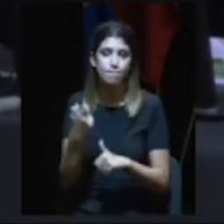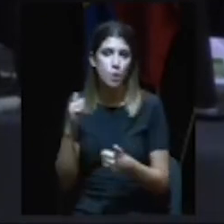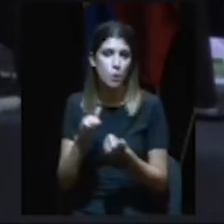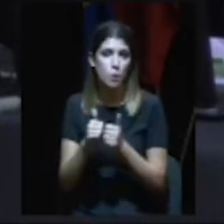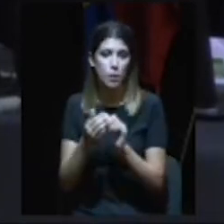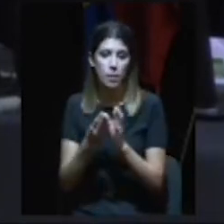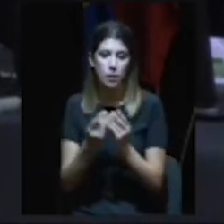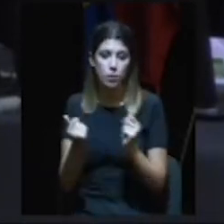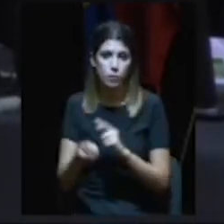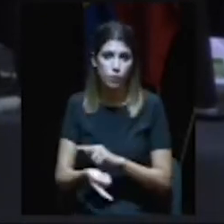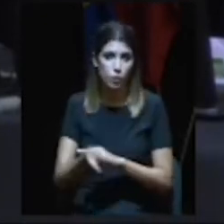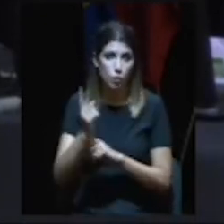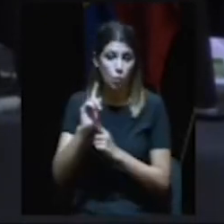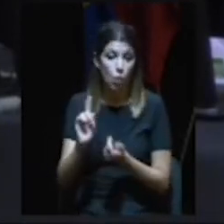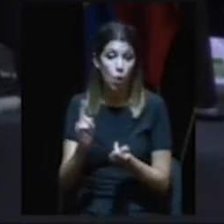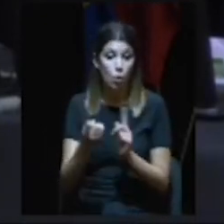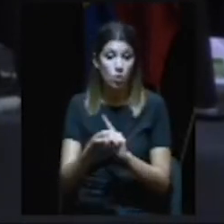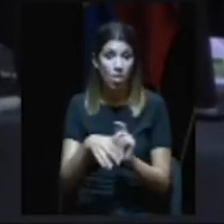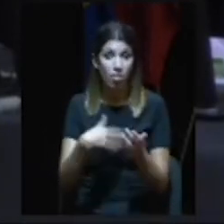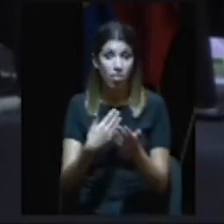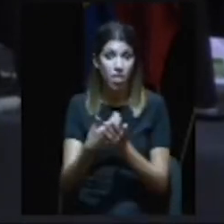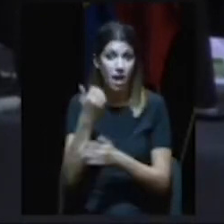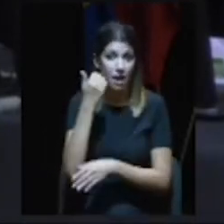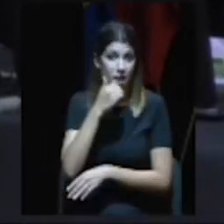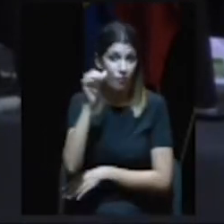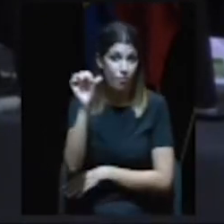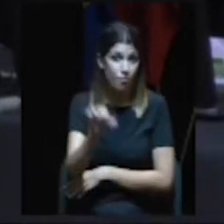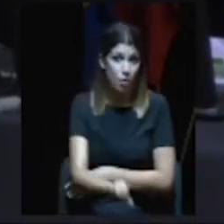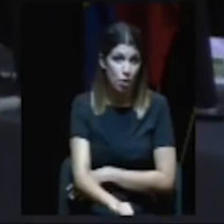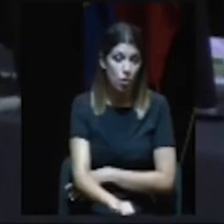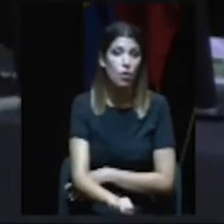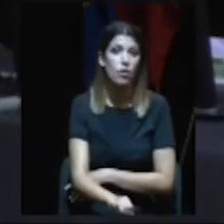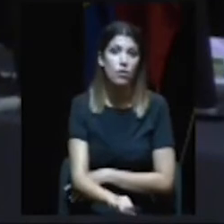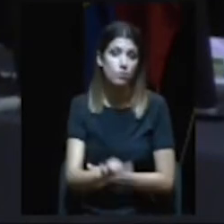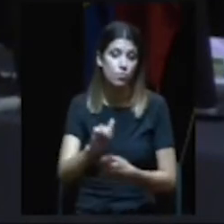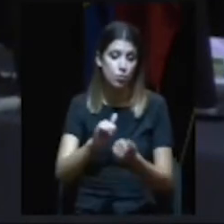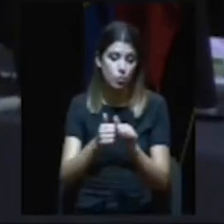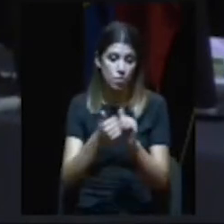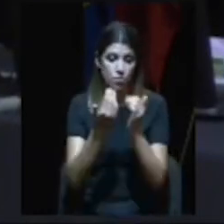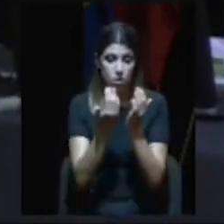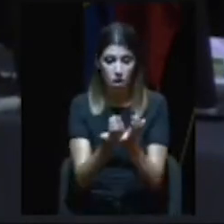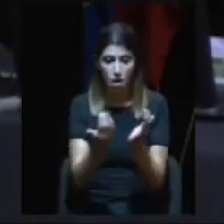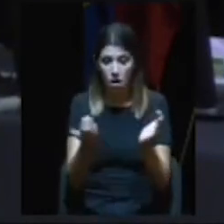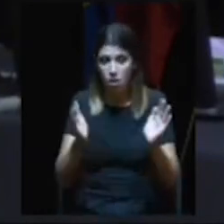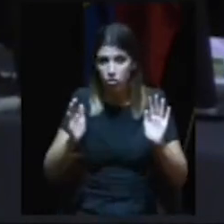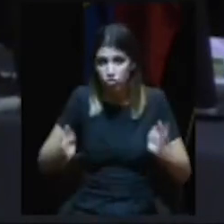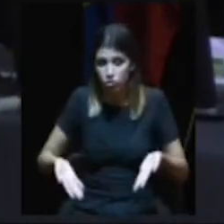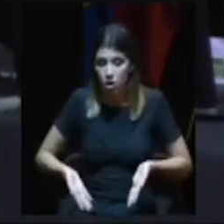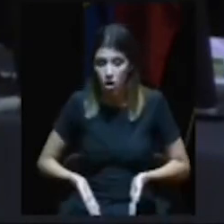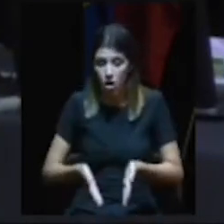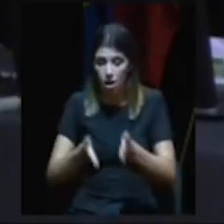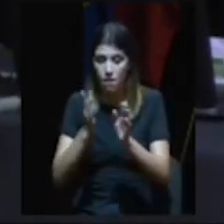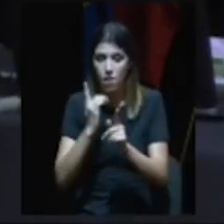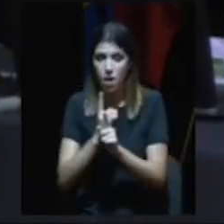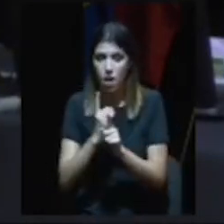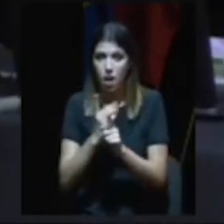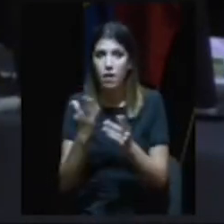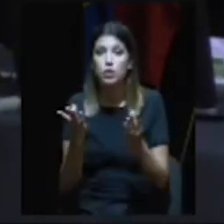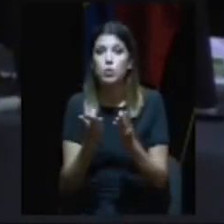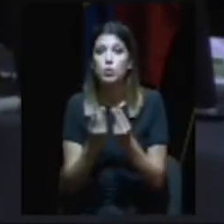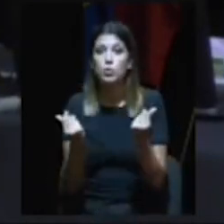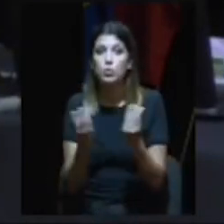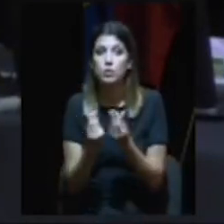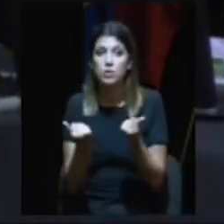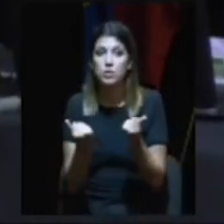e, pelo contrário, ainda ia agravar os problemas que já existem nesta avenida. Foi uma solução